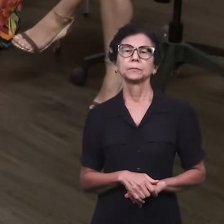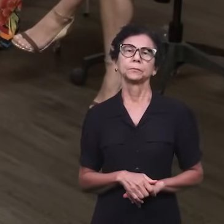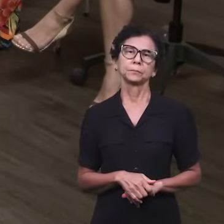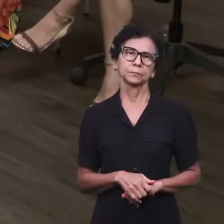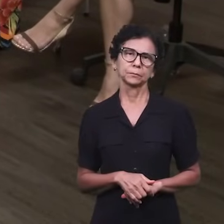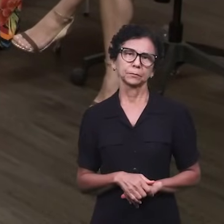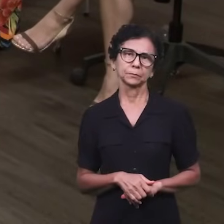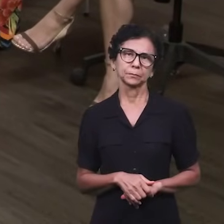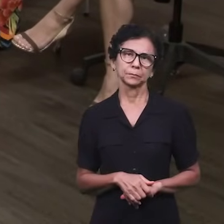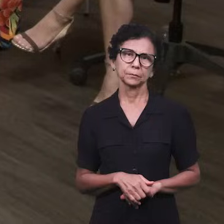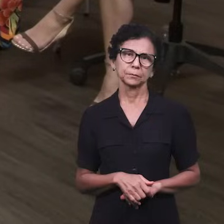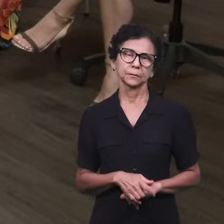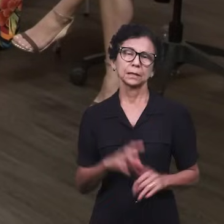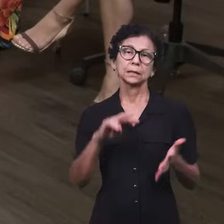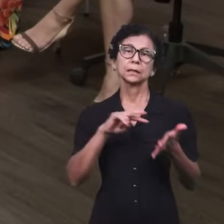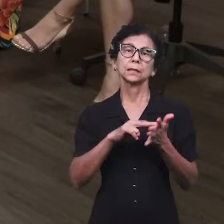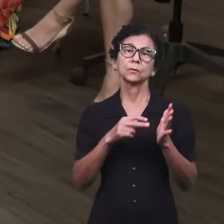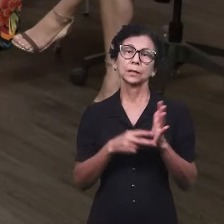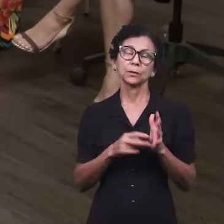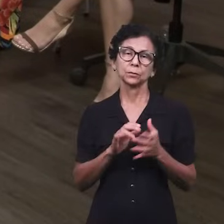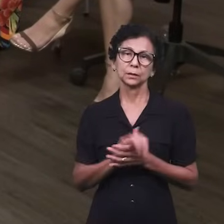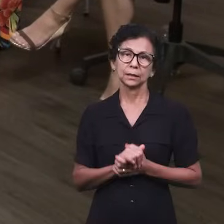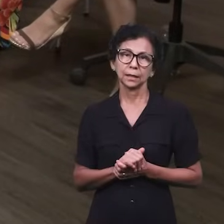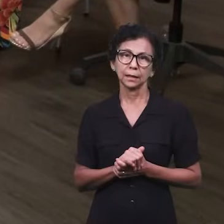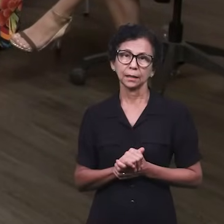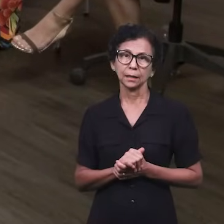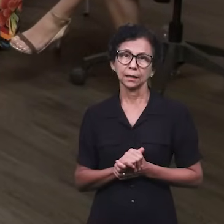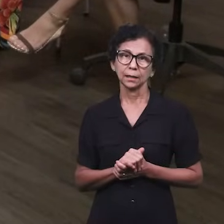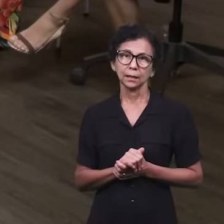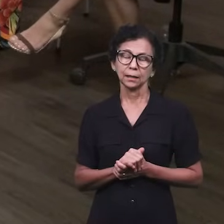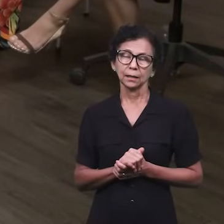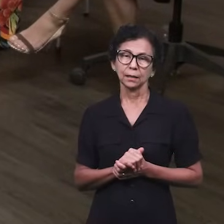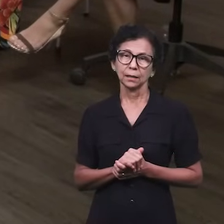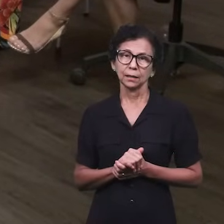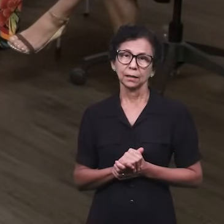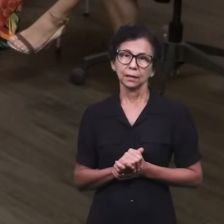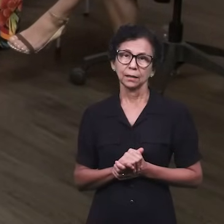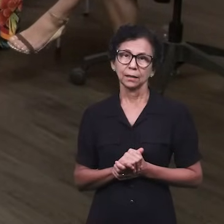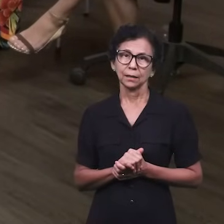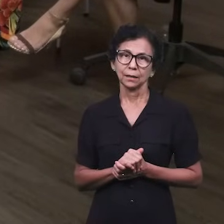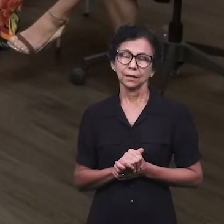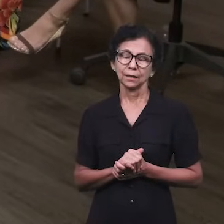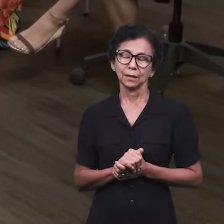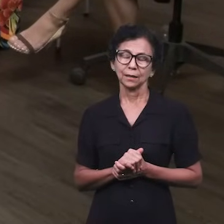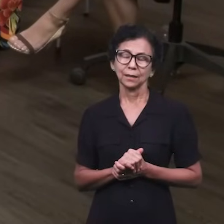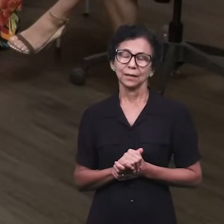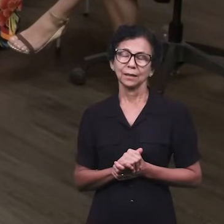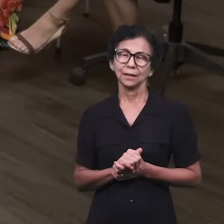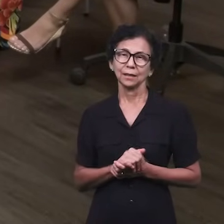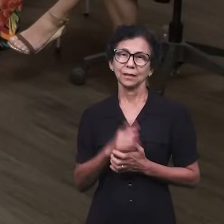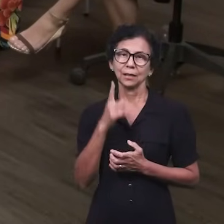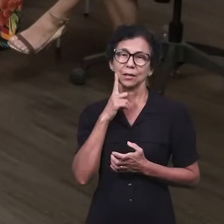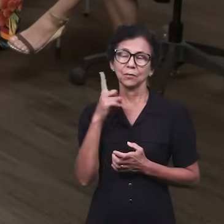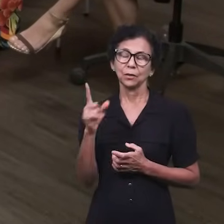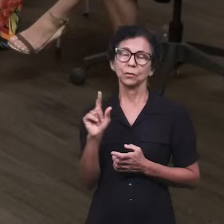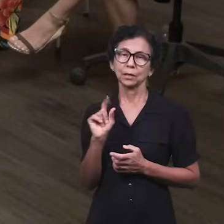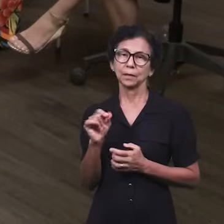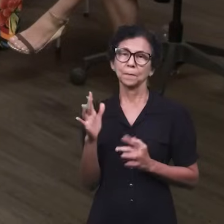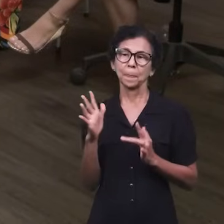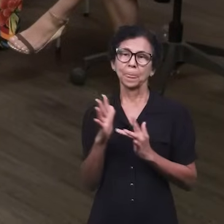o Senhor Jesus porque porque significava tirar ele dos limites da humanidade que ele tinha para ele